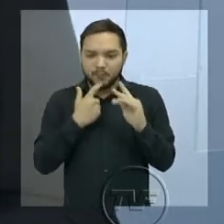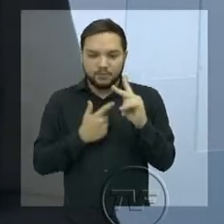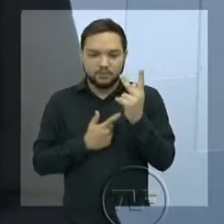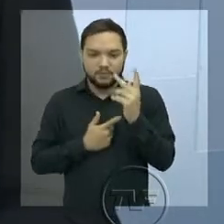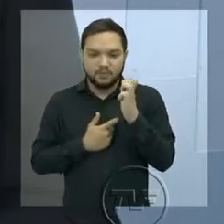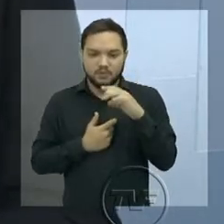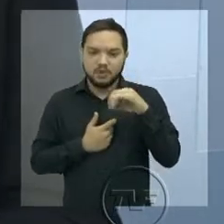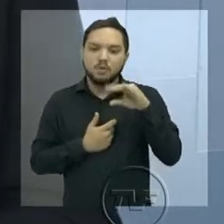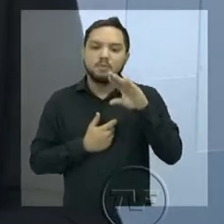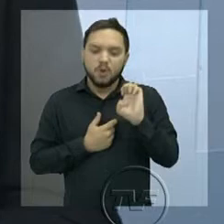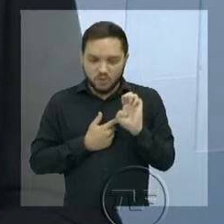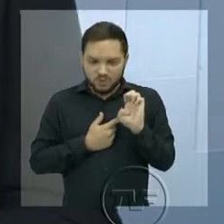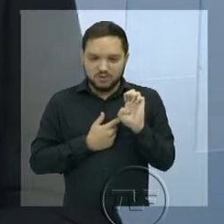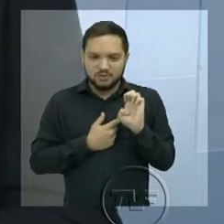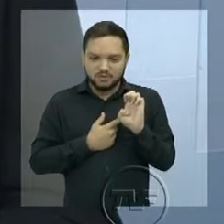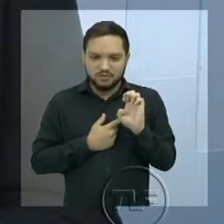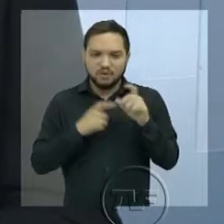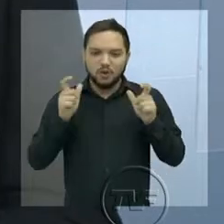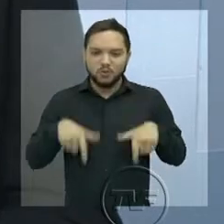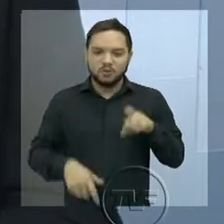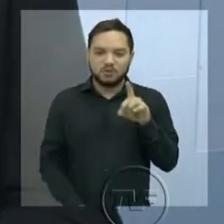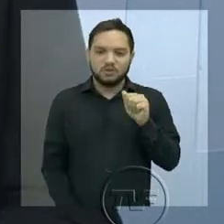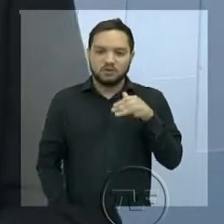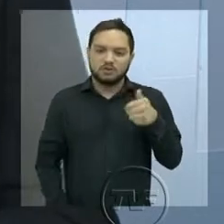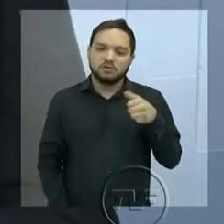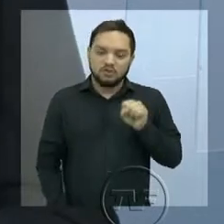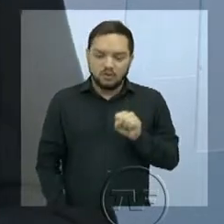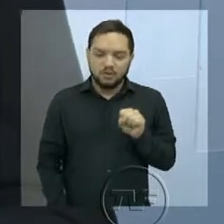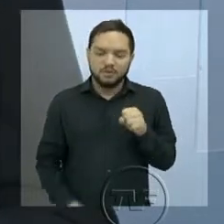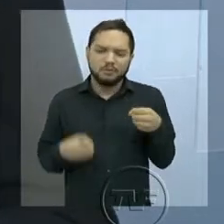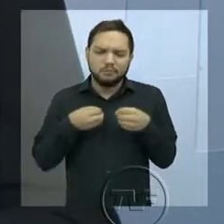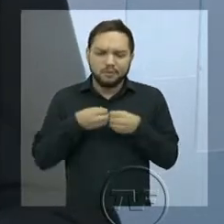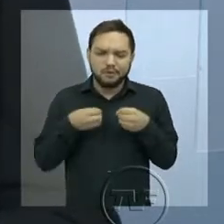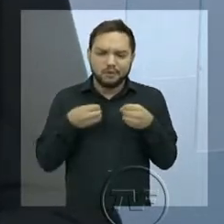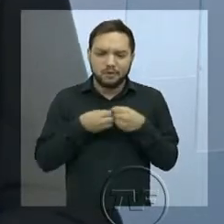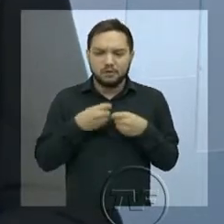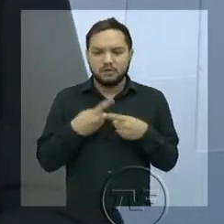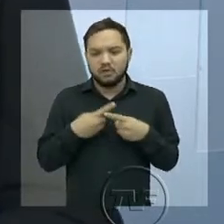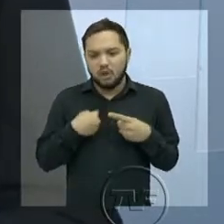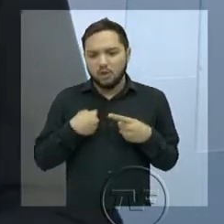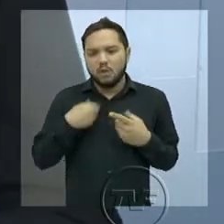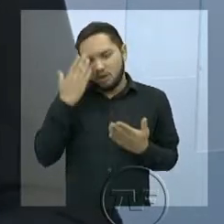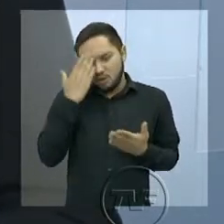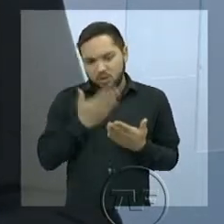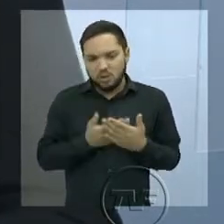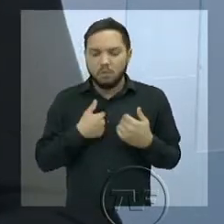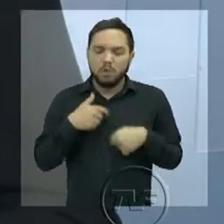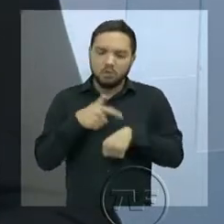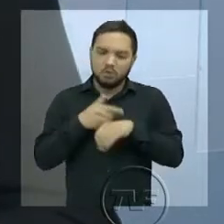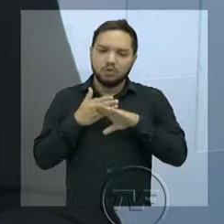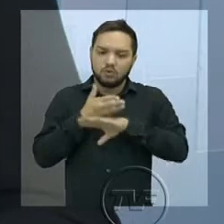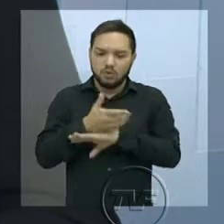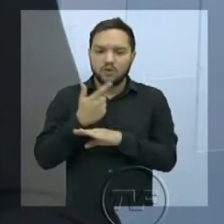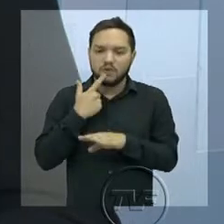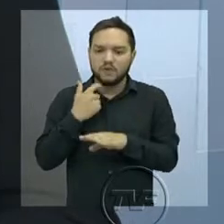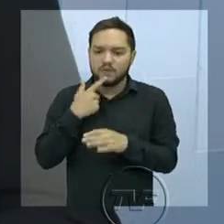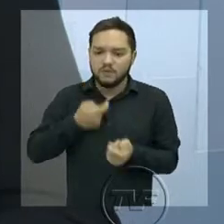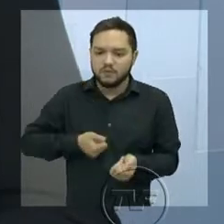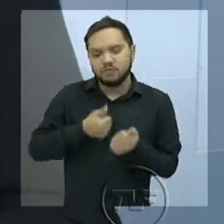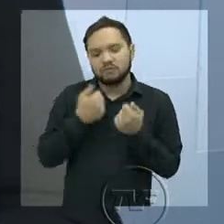Damas. Vizinho mesmo, né? Vizinho, quer dizer... E eu acredito que sim, que eu tenho tempo de ir lá e fazer uma doação, e é